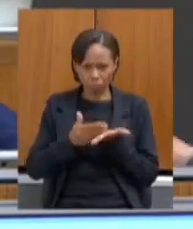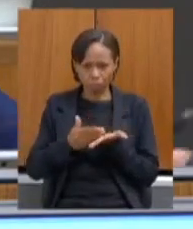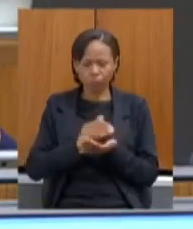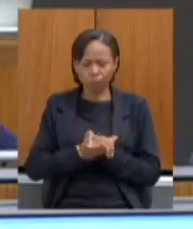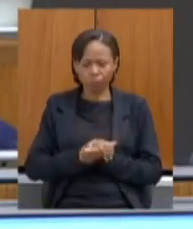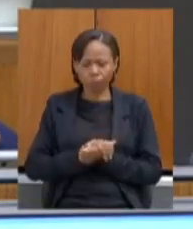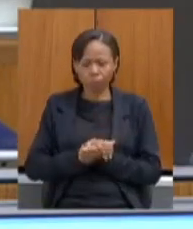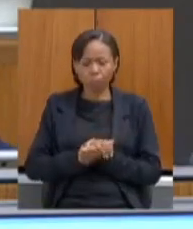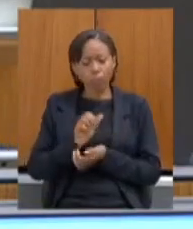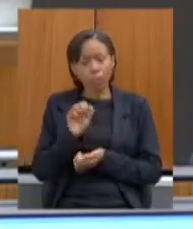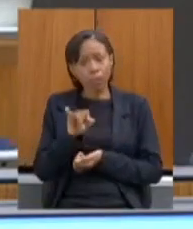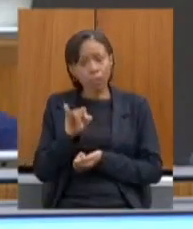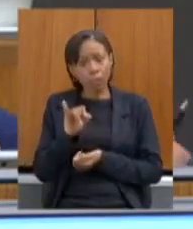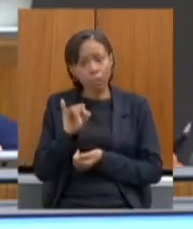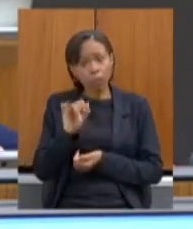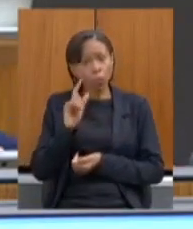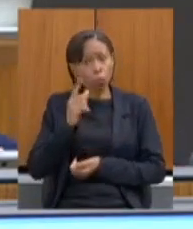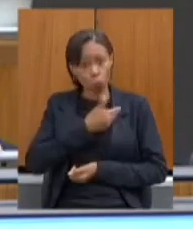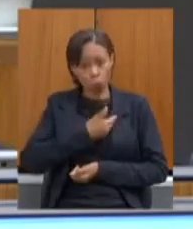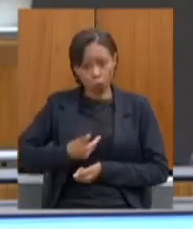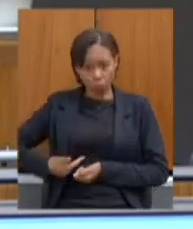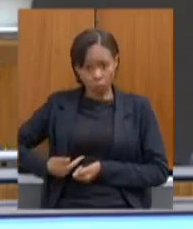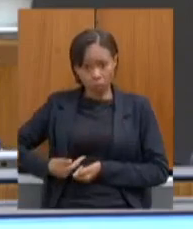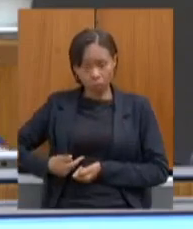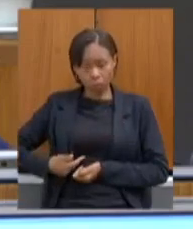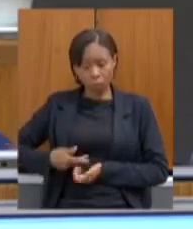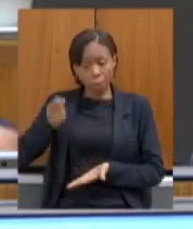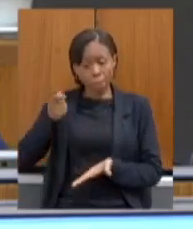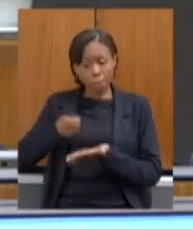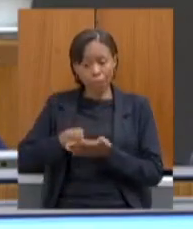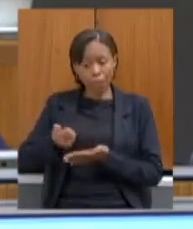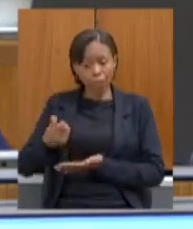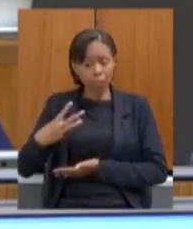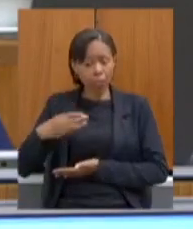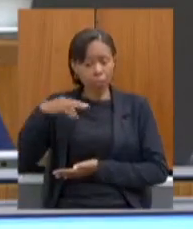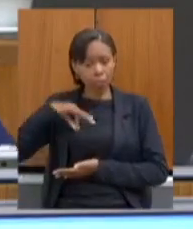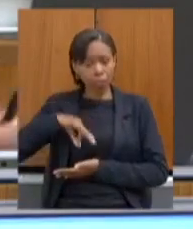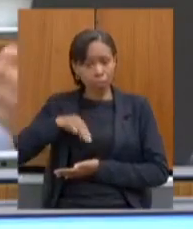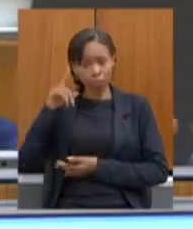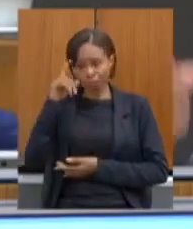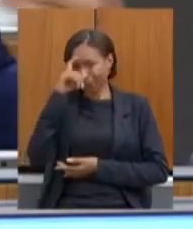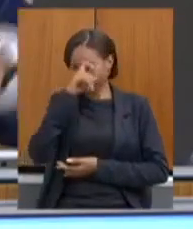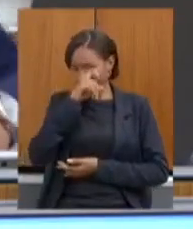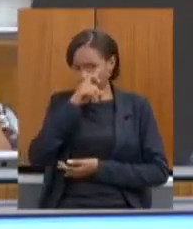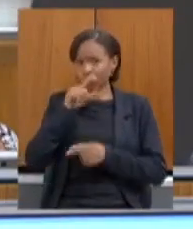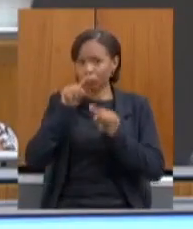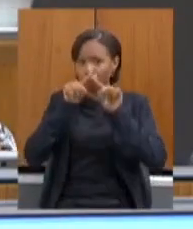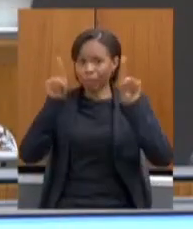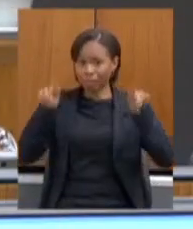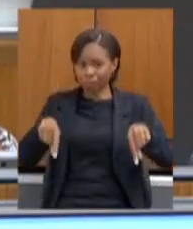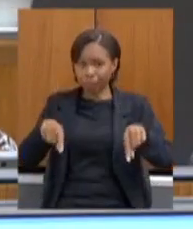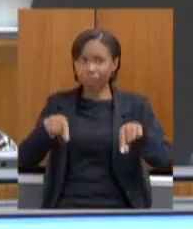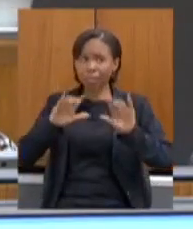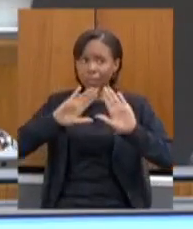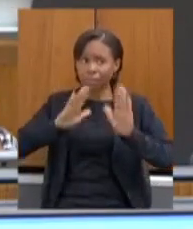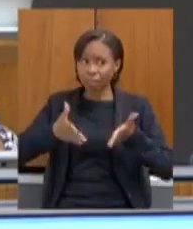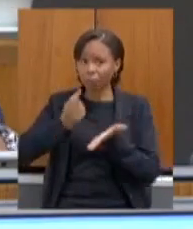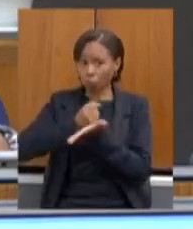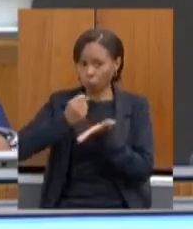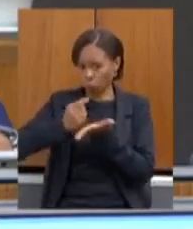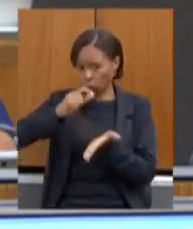veja bem, se o Estado está com dificuldade de pagar o 13º salário, de honrar o 13º salário dos servidores que já estão contratados pelo Estado,